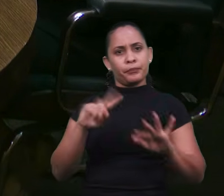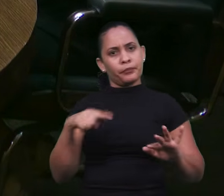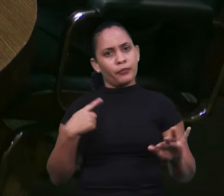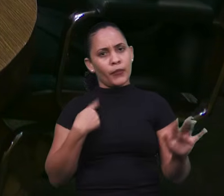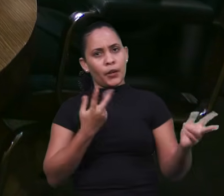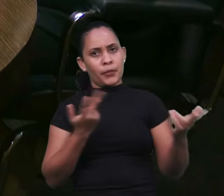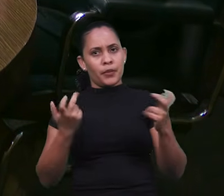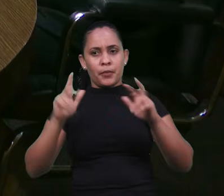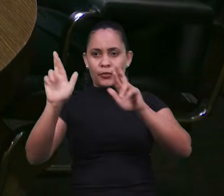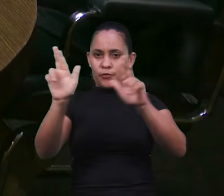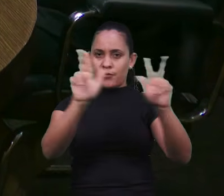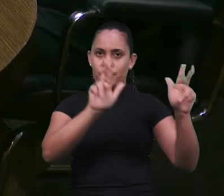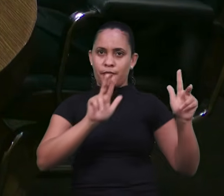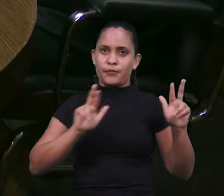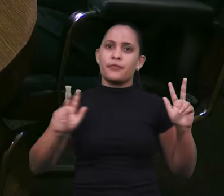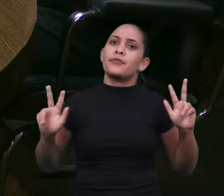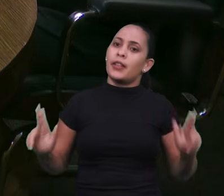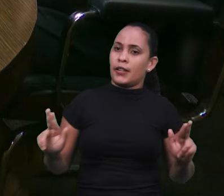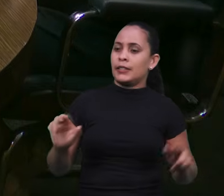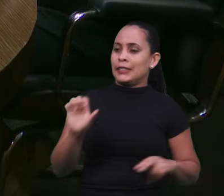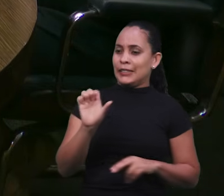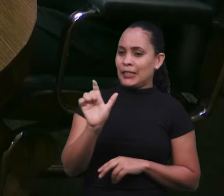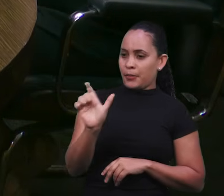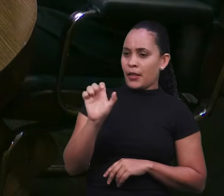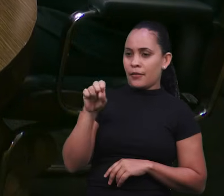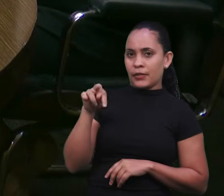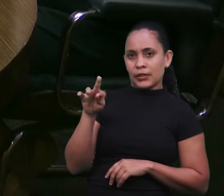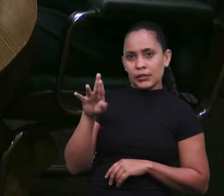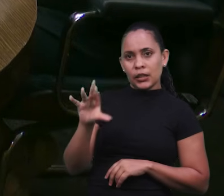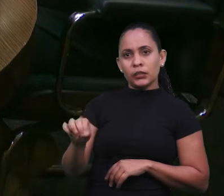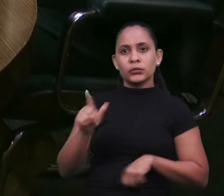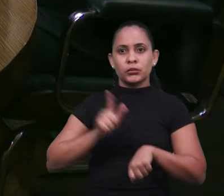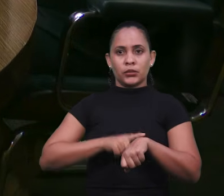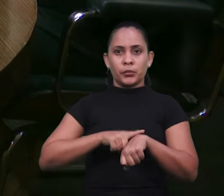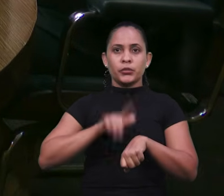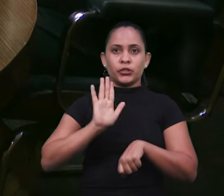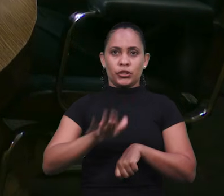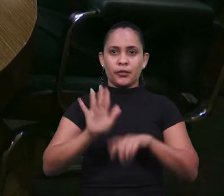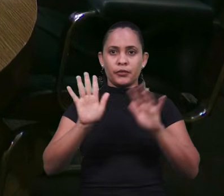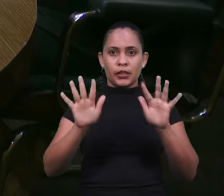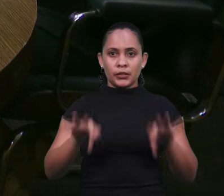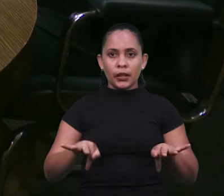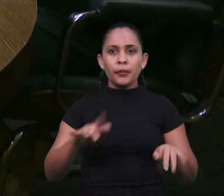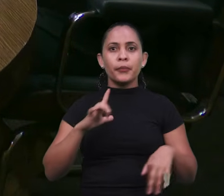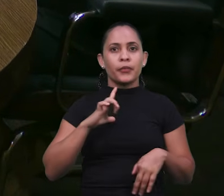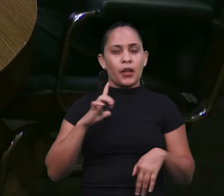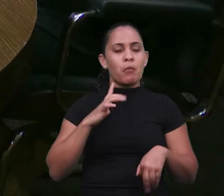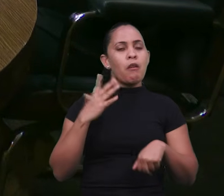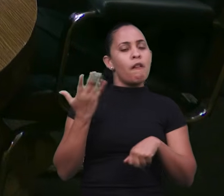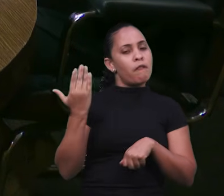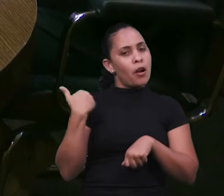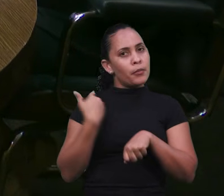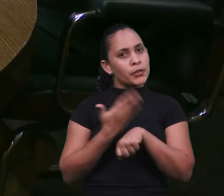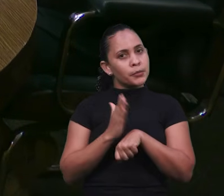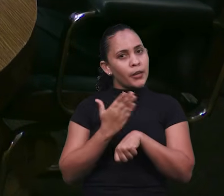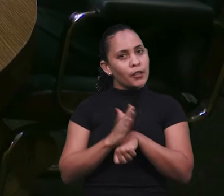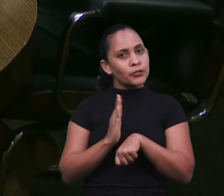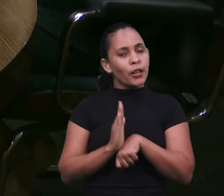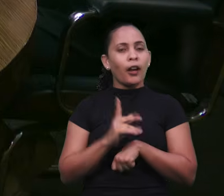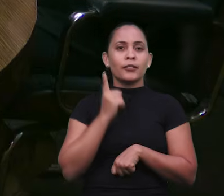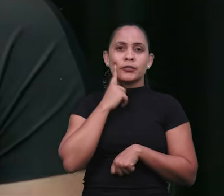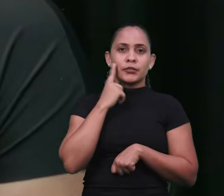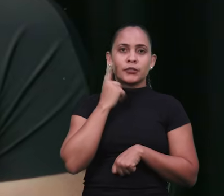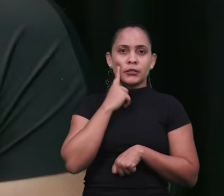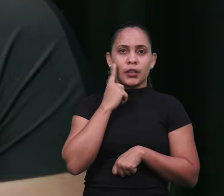vimos então a diferença, né? De santo. Isso aí. De santo. O nosso tempo já está esgotando novamente e nós ainda temos o Vamos Praticar. Verdade. Que nós